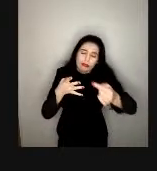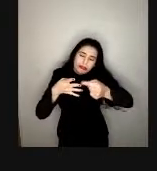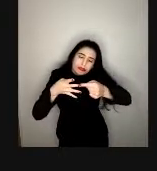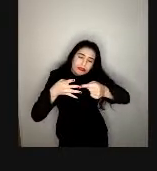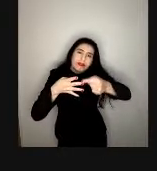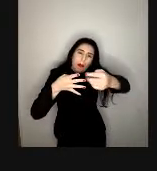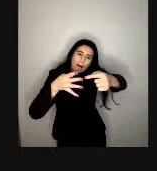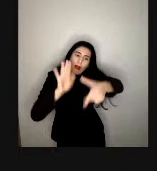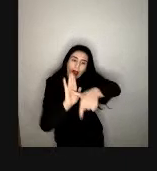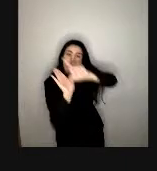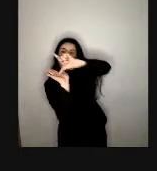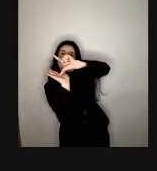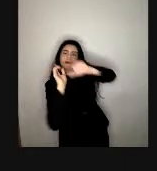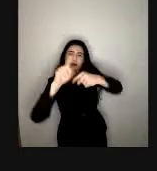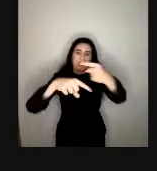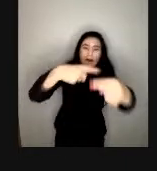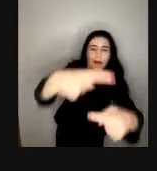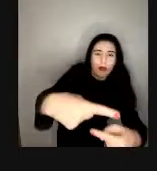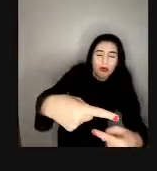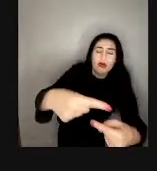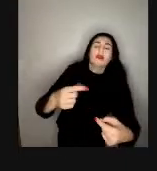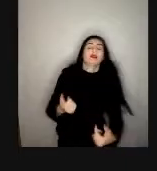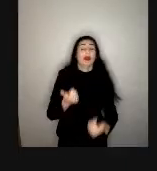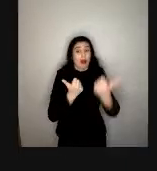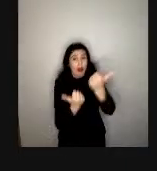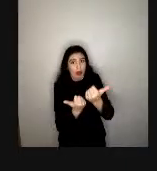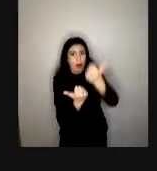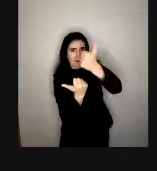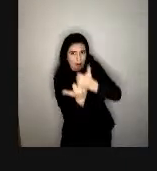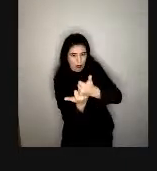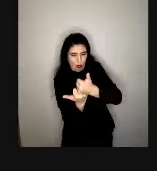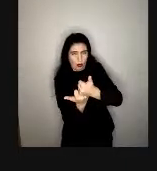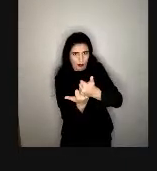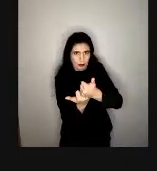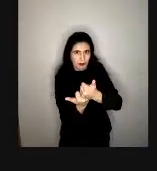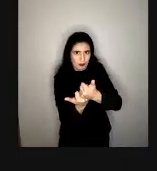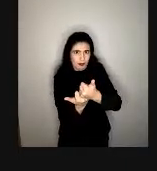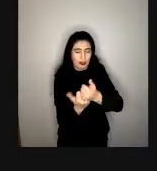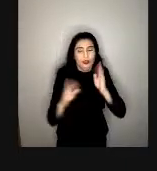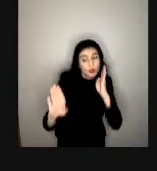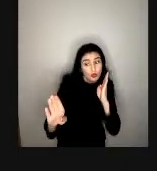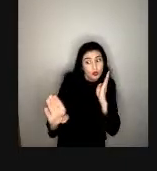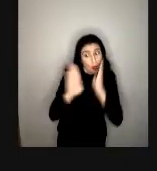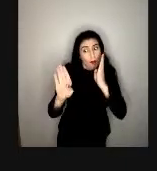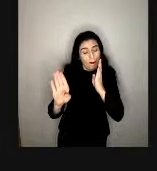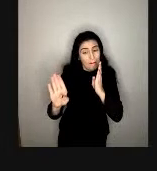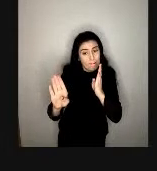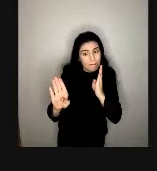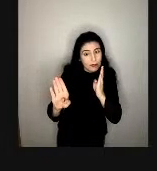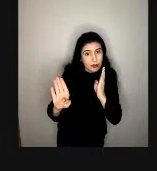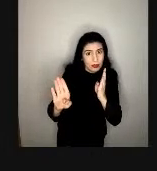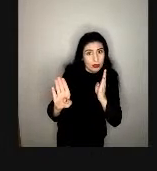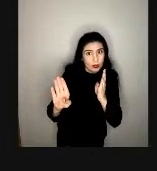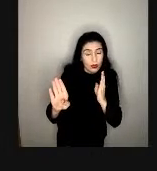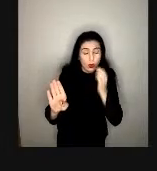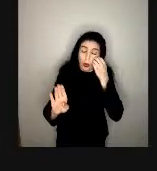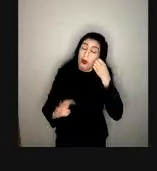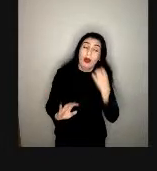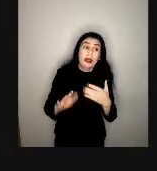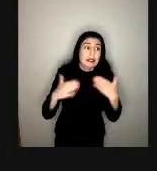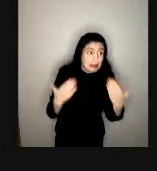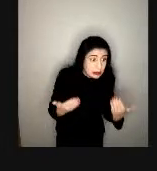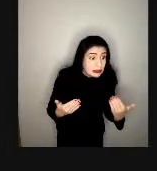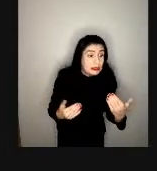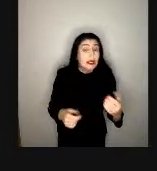segue. No apoio ou na falta dele, a gente detectou um dado aí nessas nossas entrevistas que mais